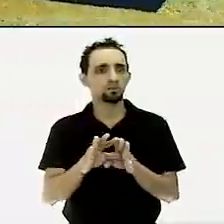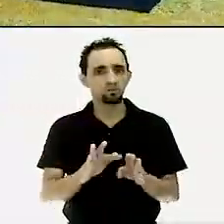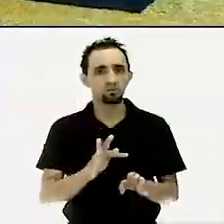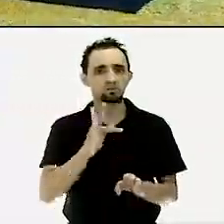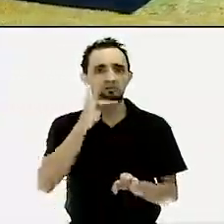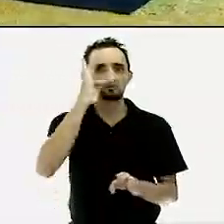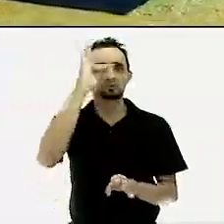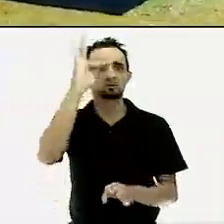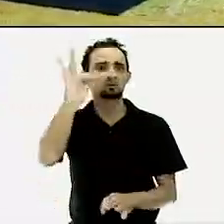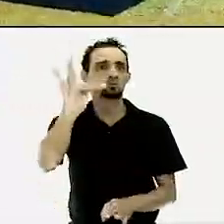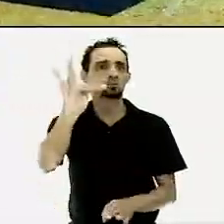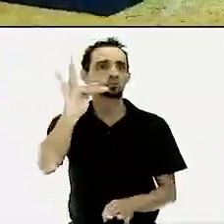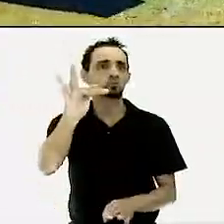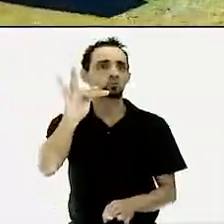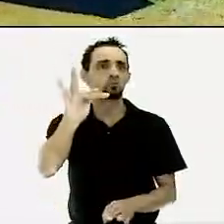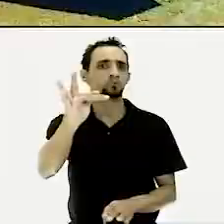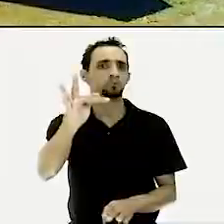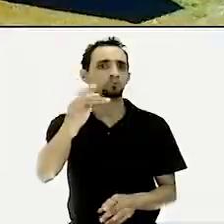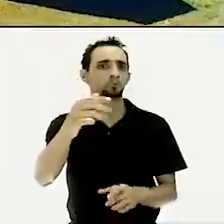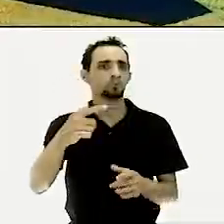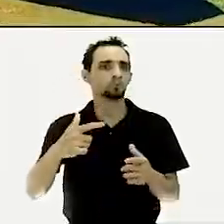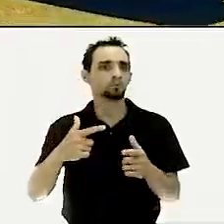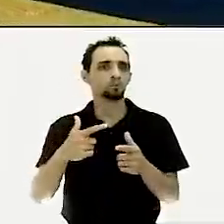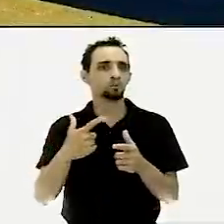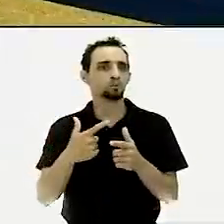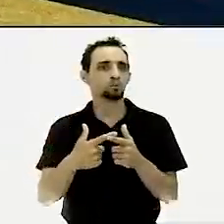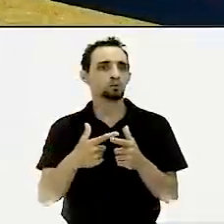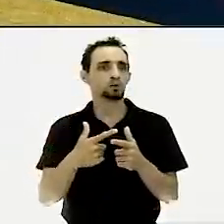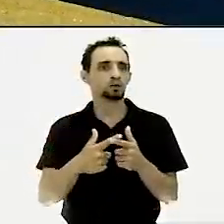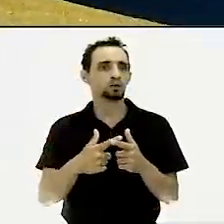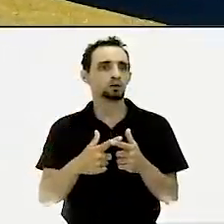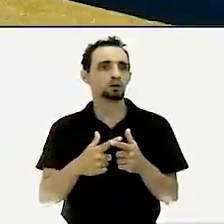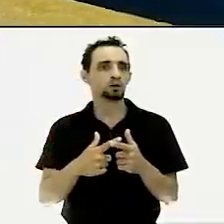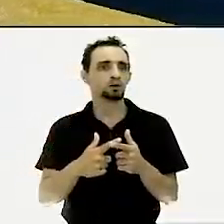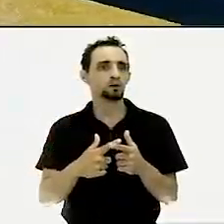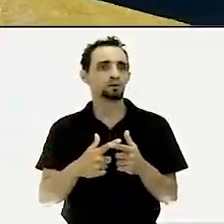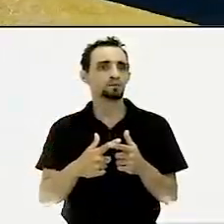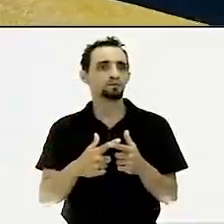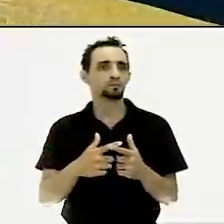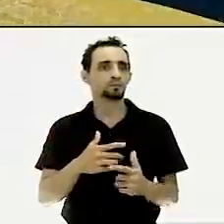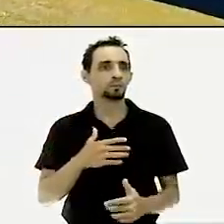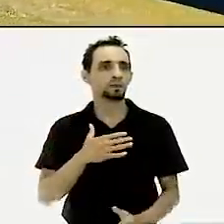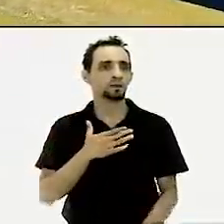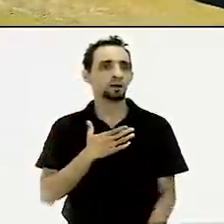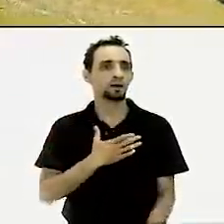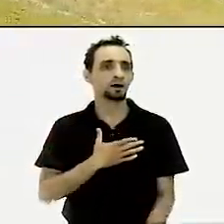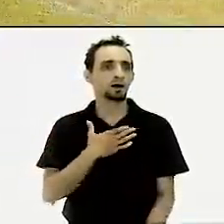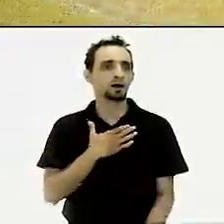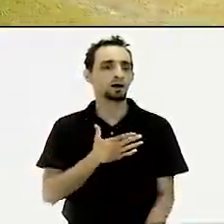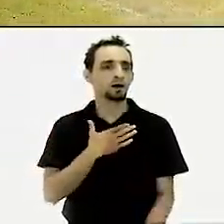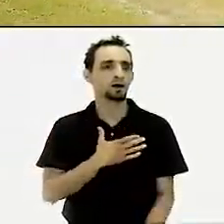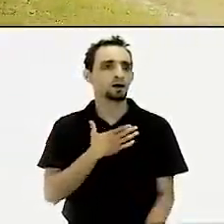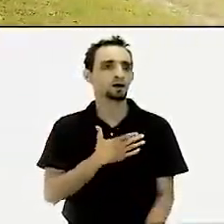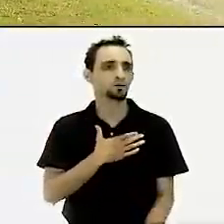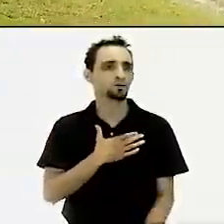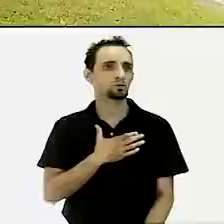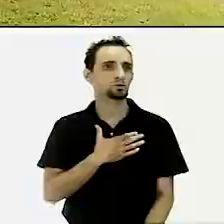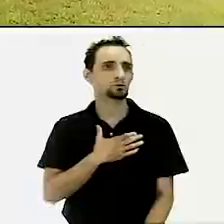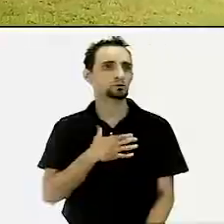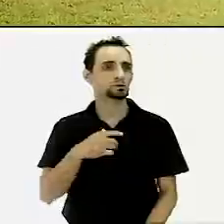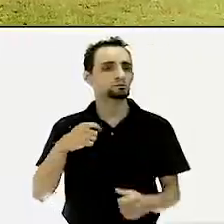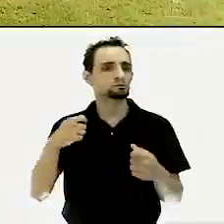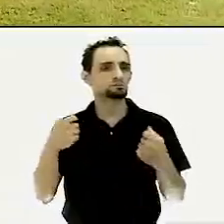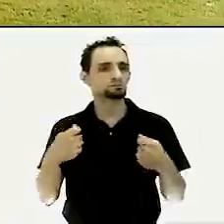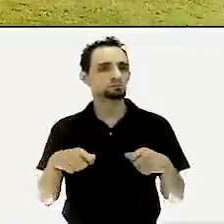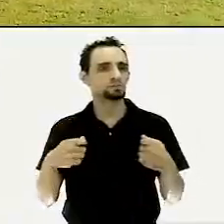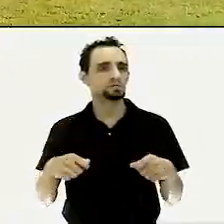construindo, e futuramente também vou pedir para que seja melhorado. Você passa lá pela pista, o Ginásio Esporte, que é um